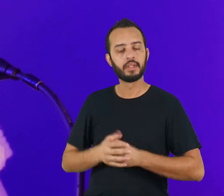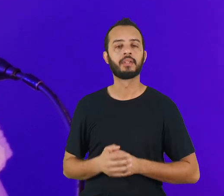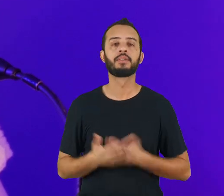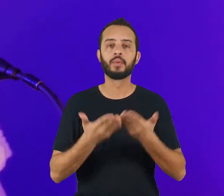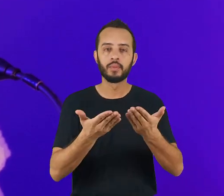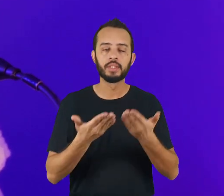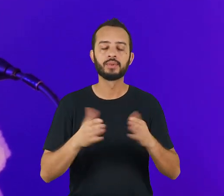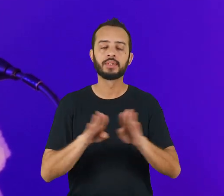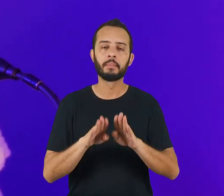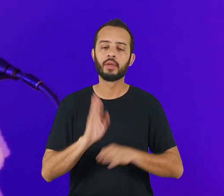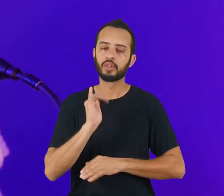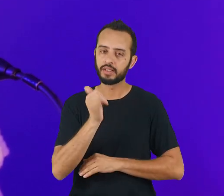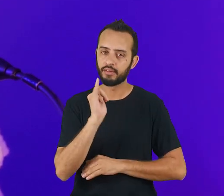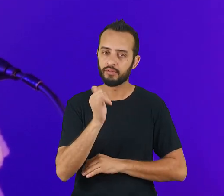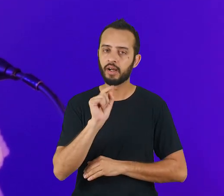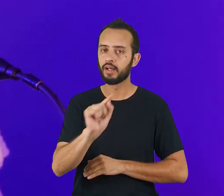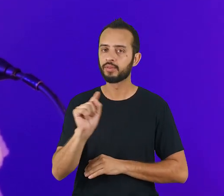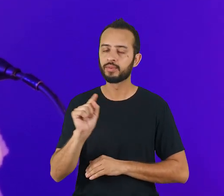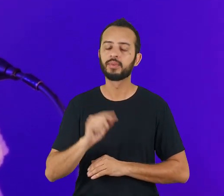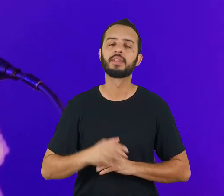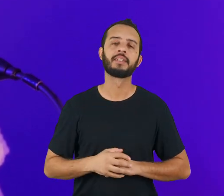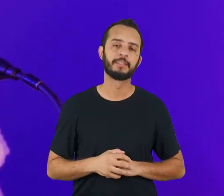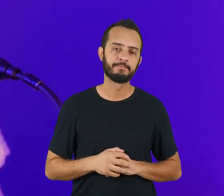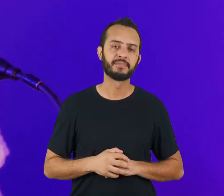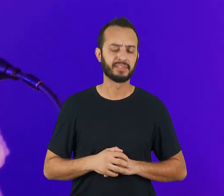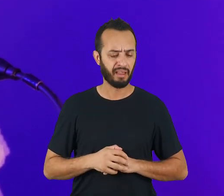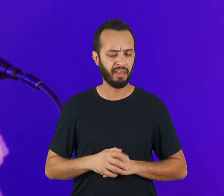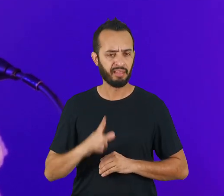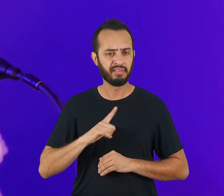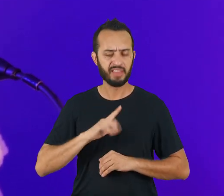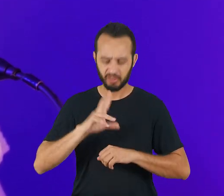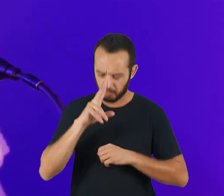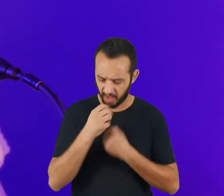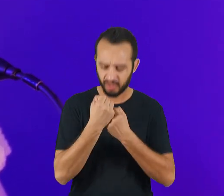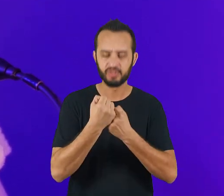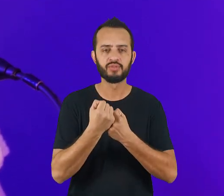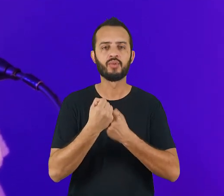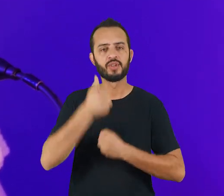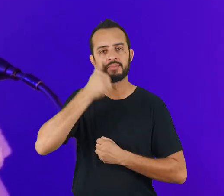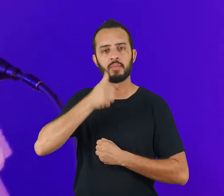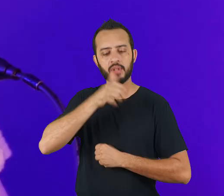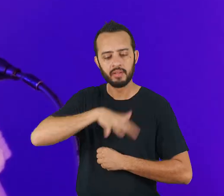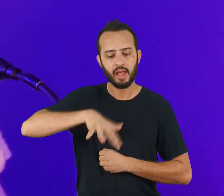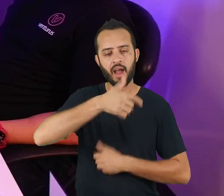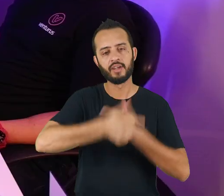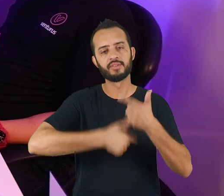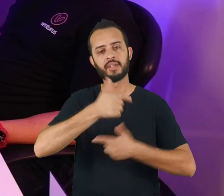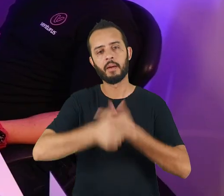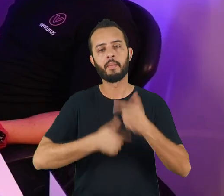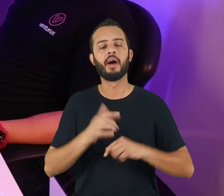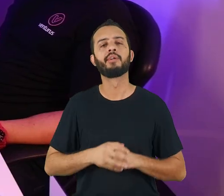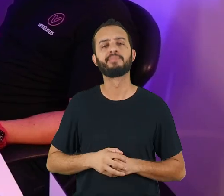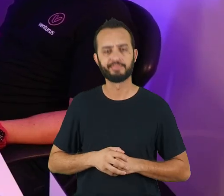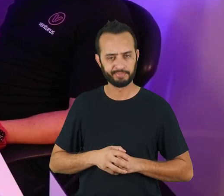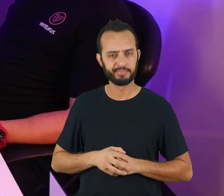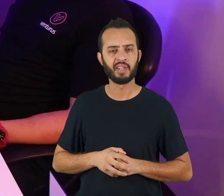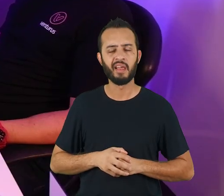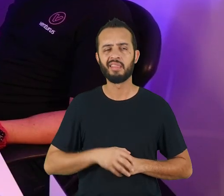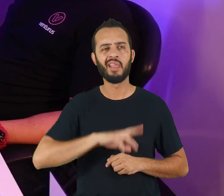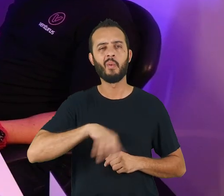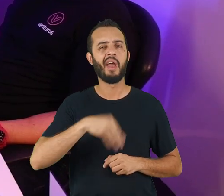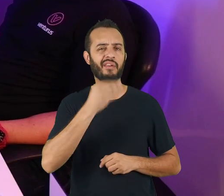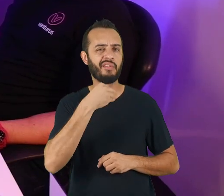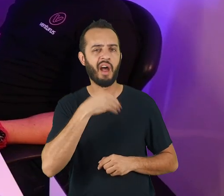até o que tem se dito é que isso tem eh dado mais força ainda paraa mulher no mercado de trabalho e não menos